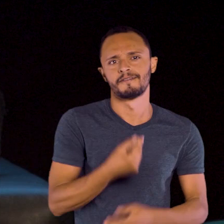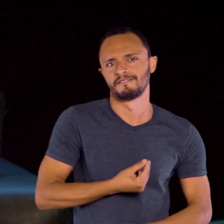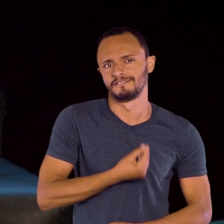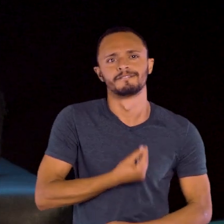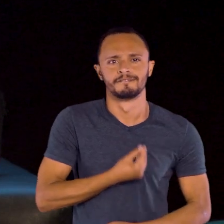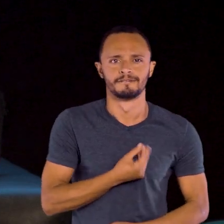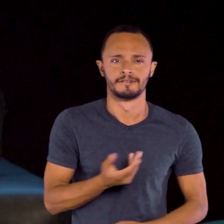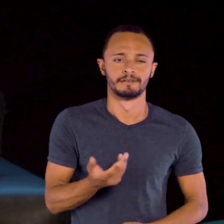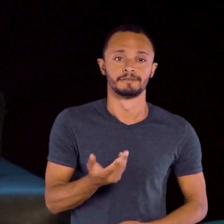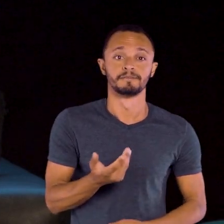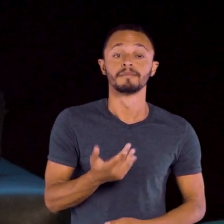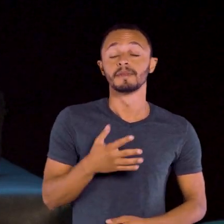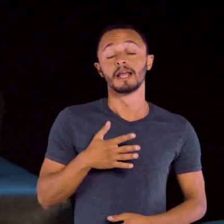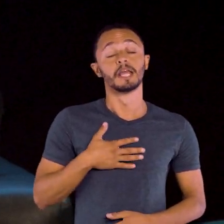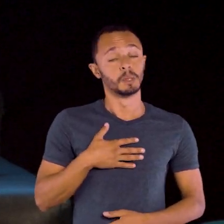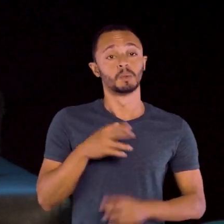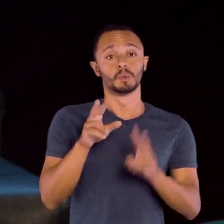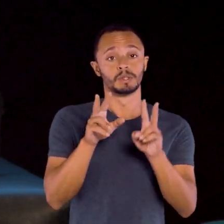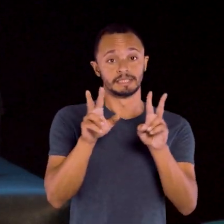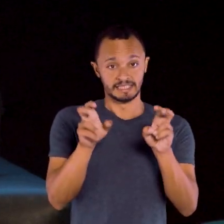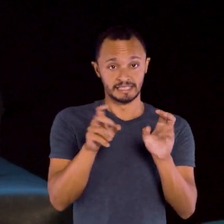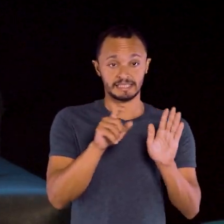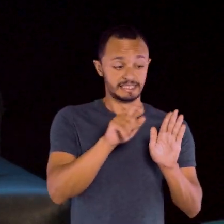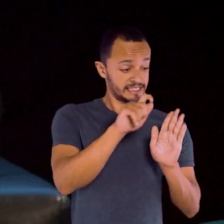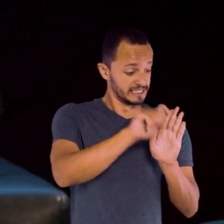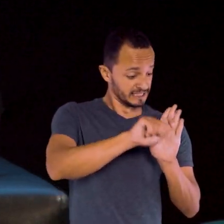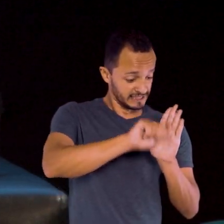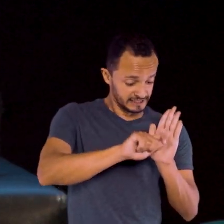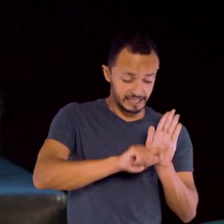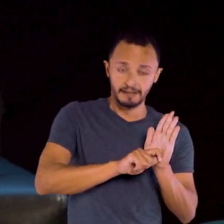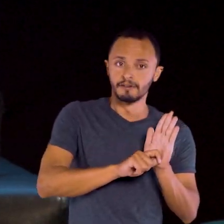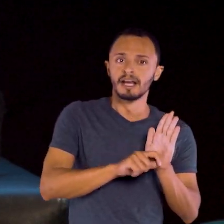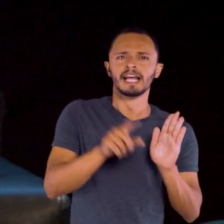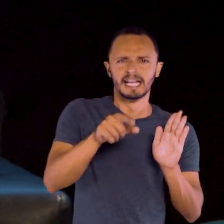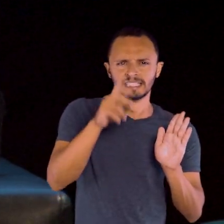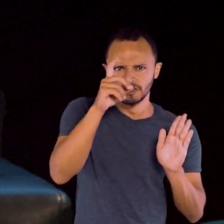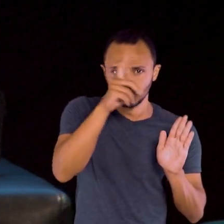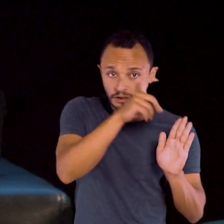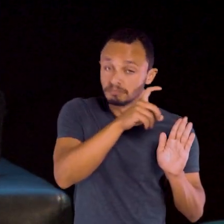enxergo esses temas que vão surgindo para mim.